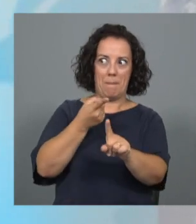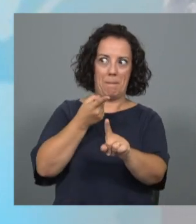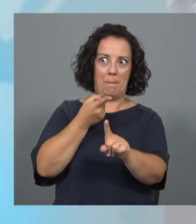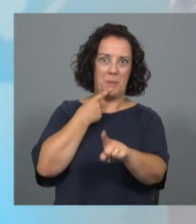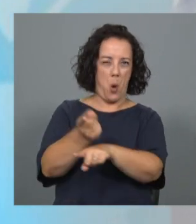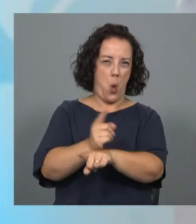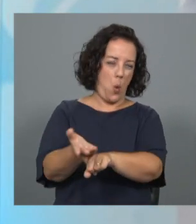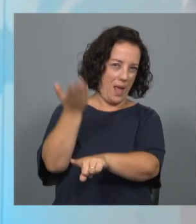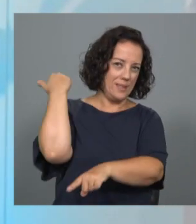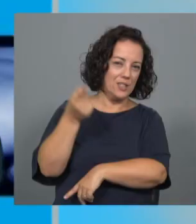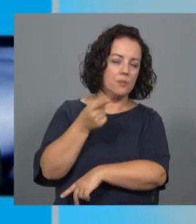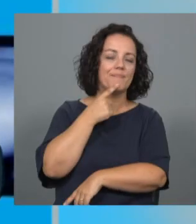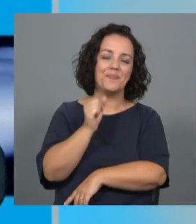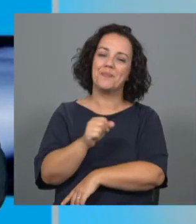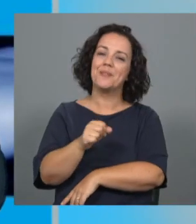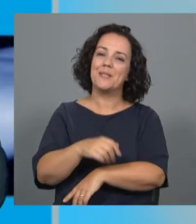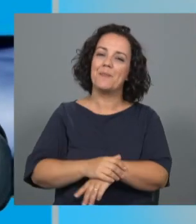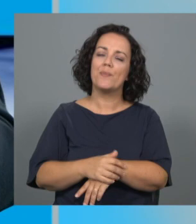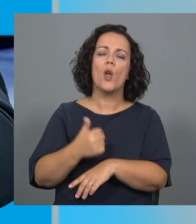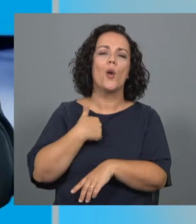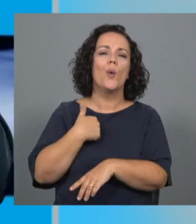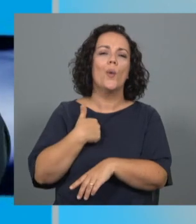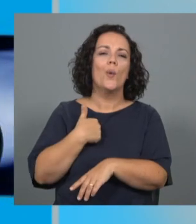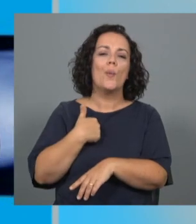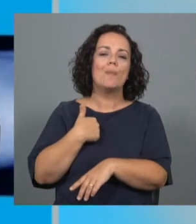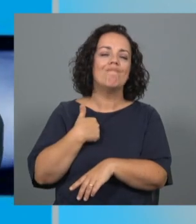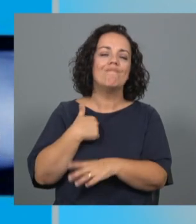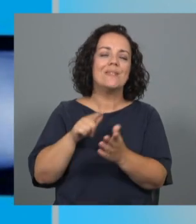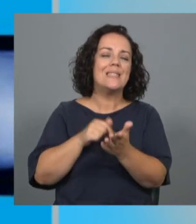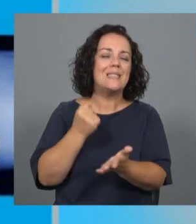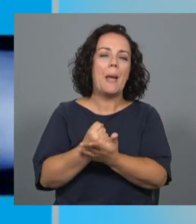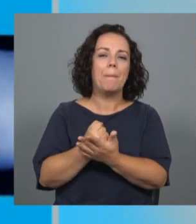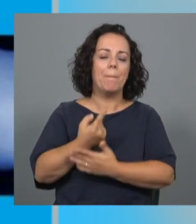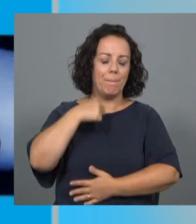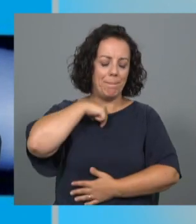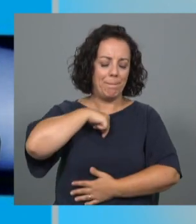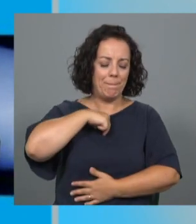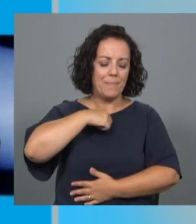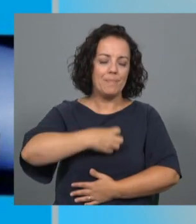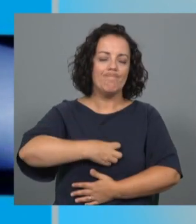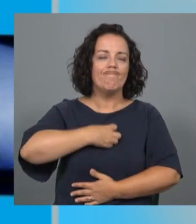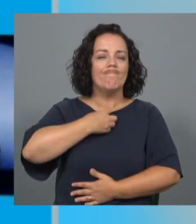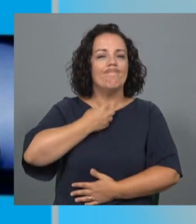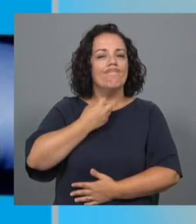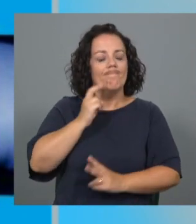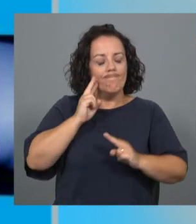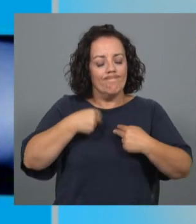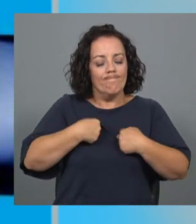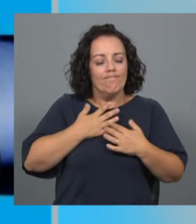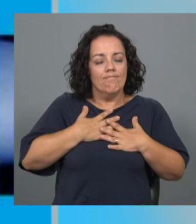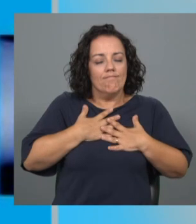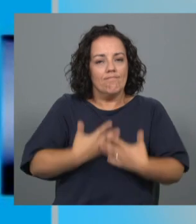agora. Sim, eu sempre senti esta ideia de ser missionário. E que